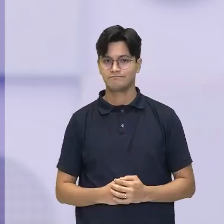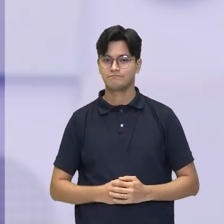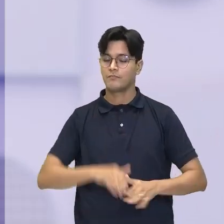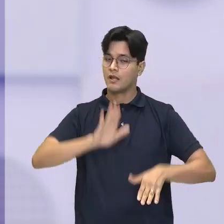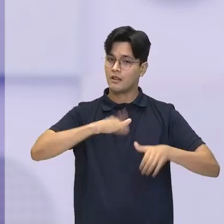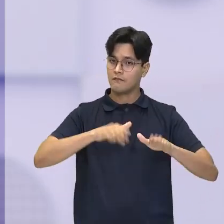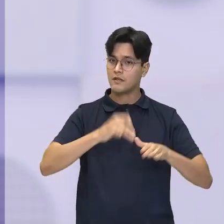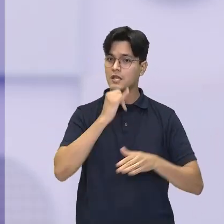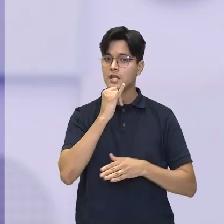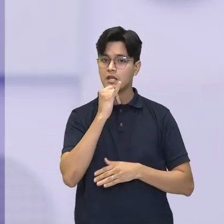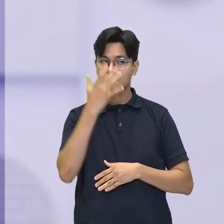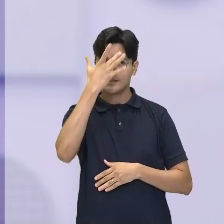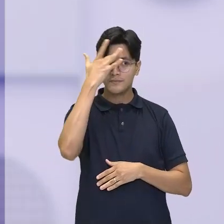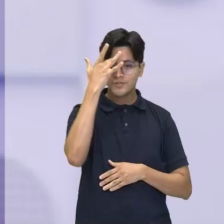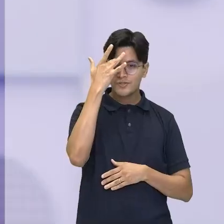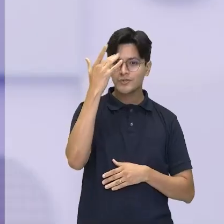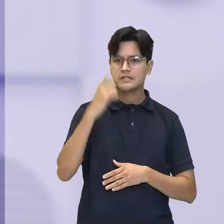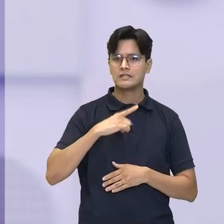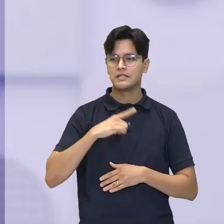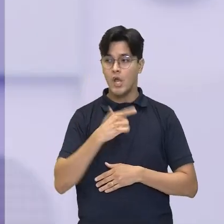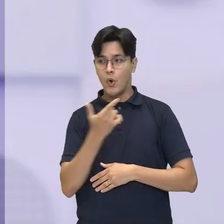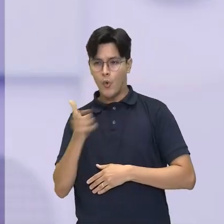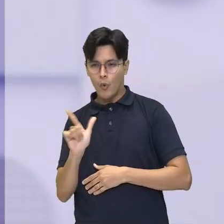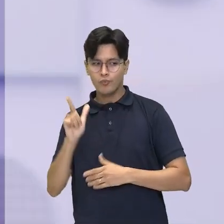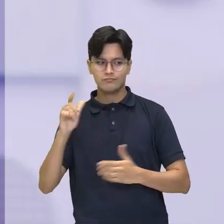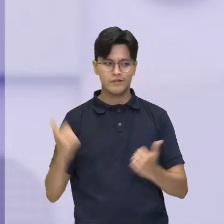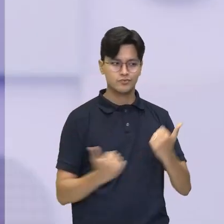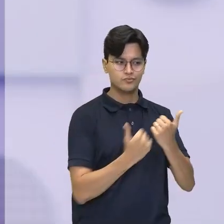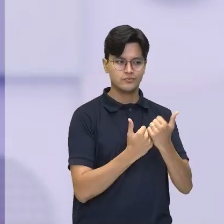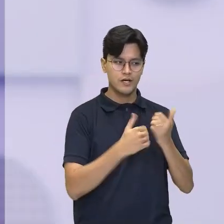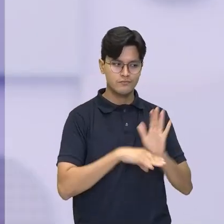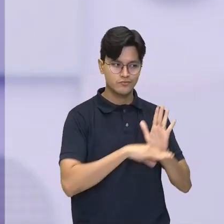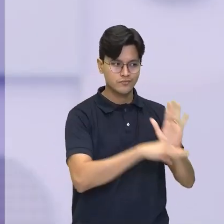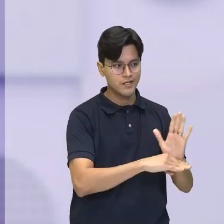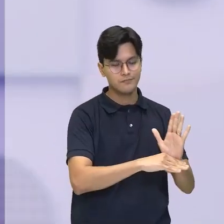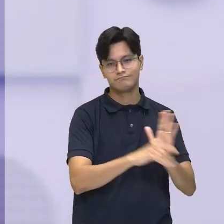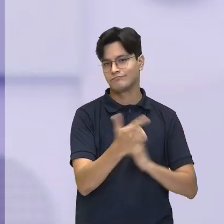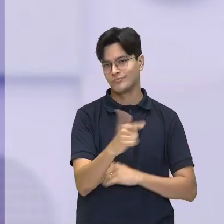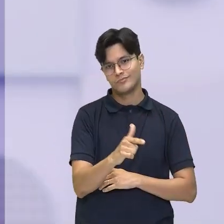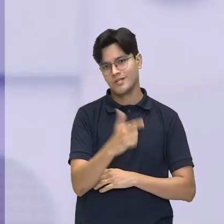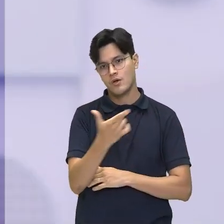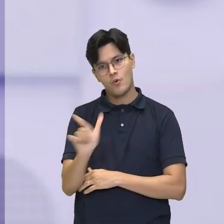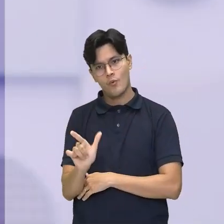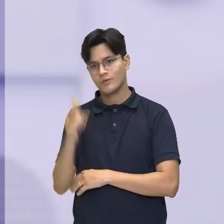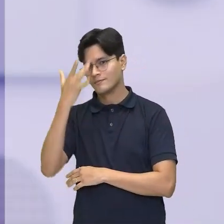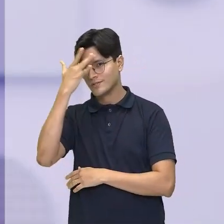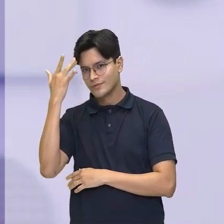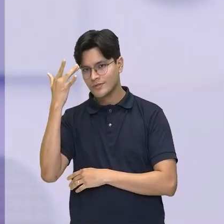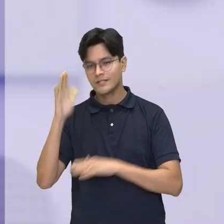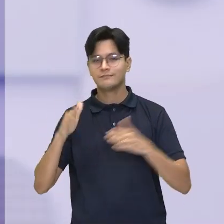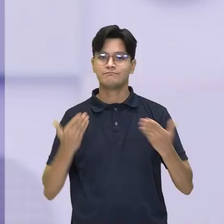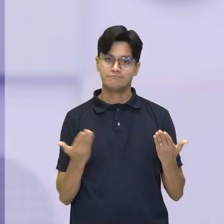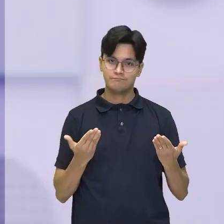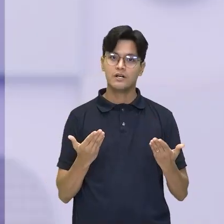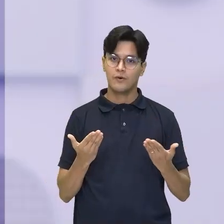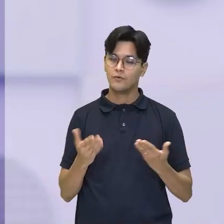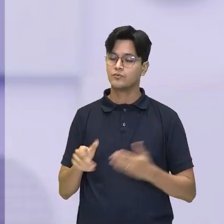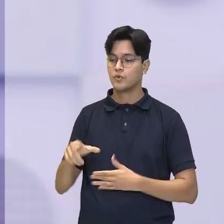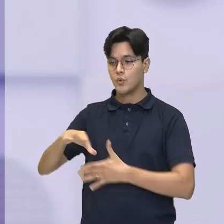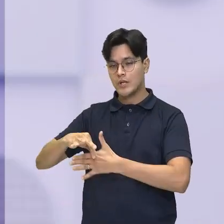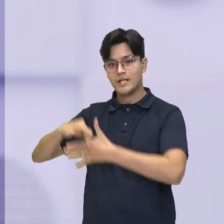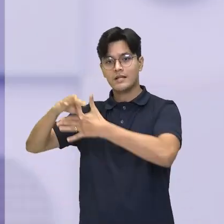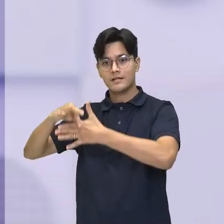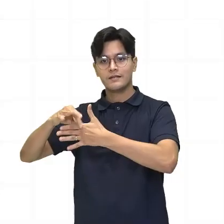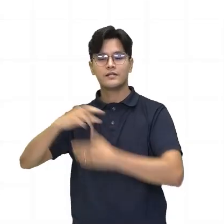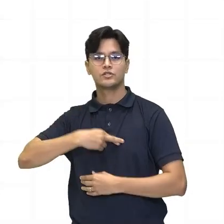as ajude, quem as escute, quem as console. Isso tudo são funções do líder religioso. Vamos ver a